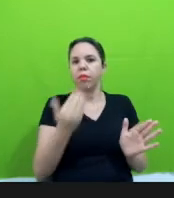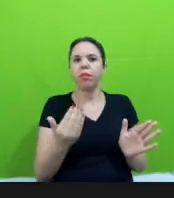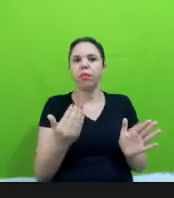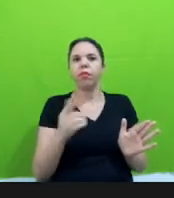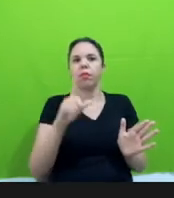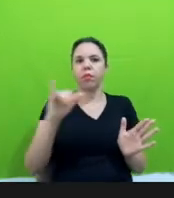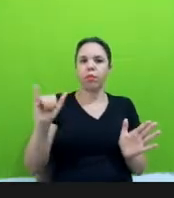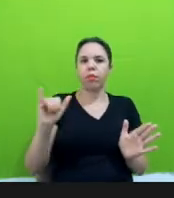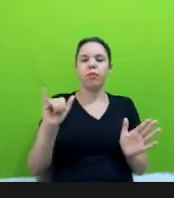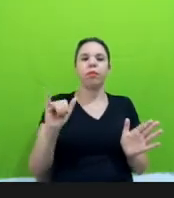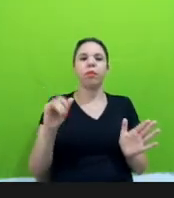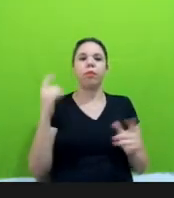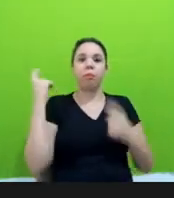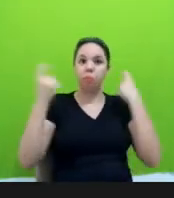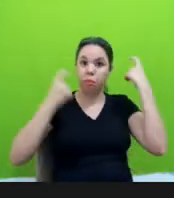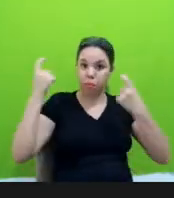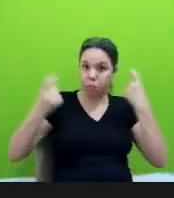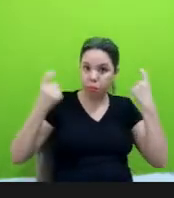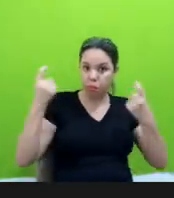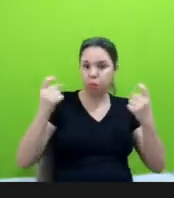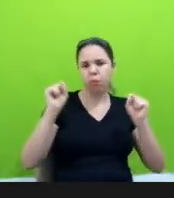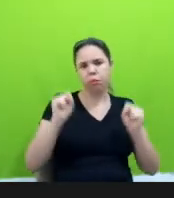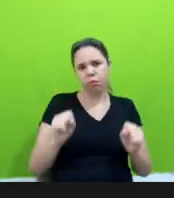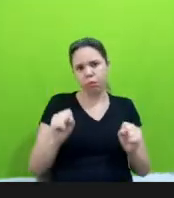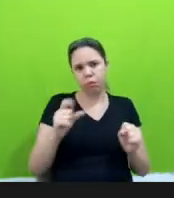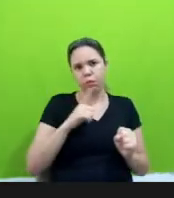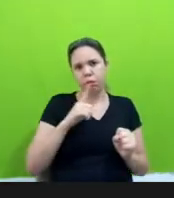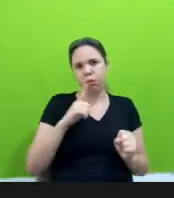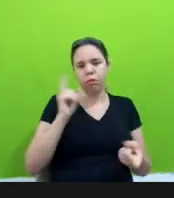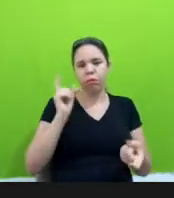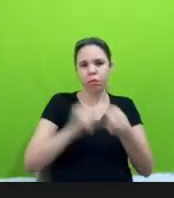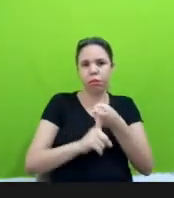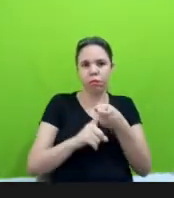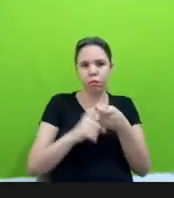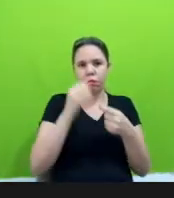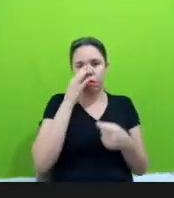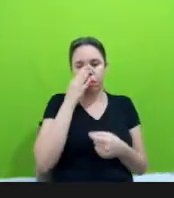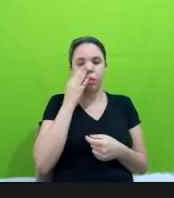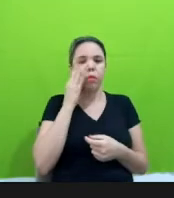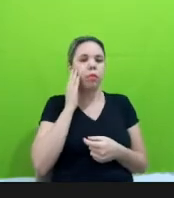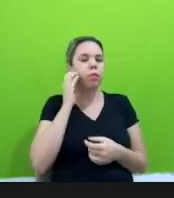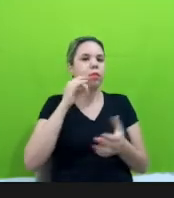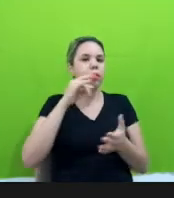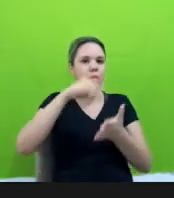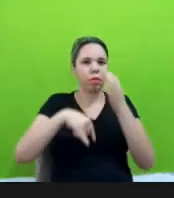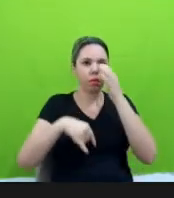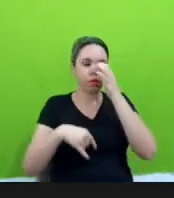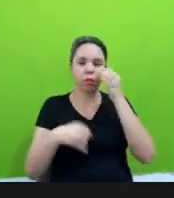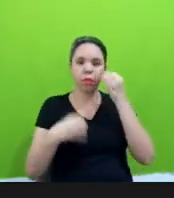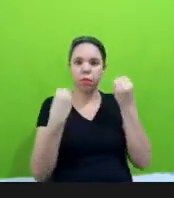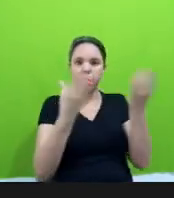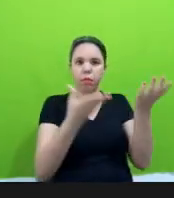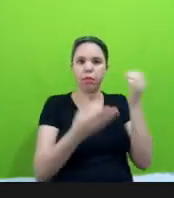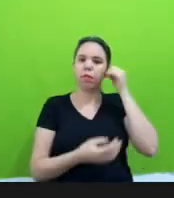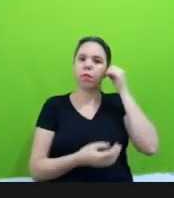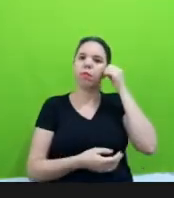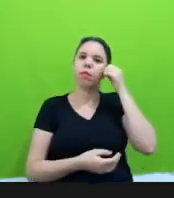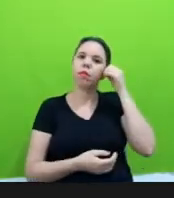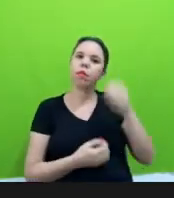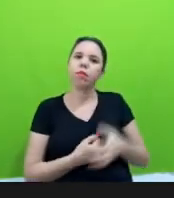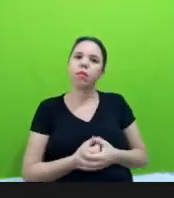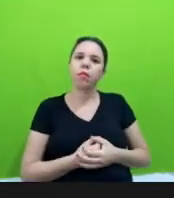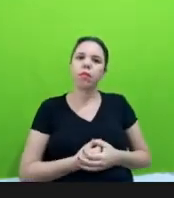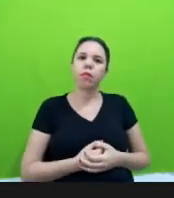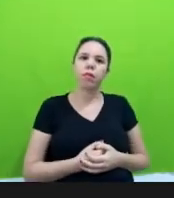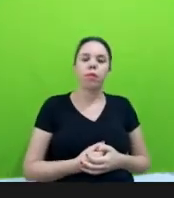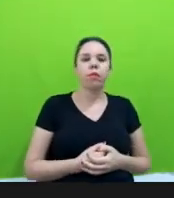certo temor de que possa haver alguma punição e, portanto, esses documentos acabam sendo entregues, né, e tal. Então,